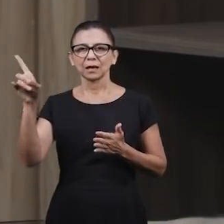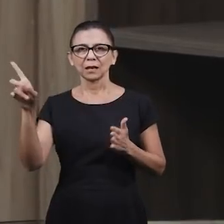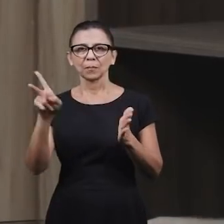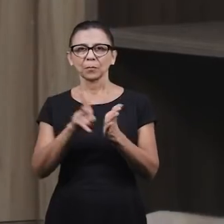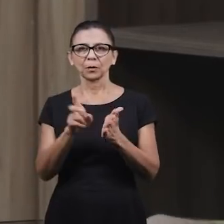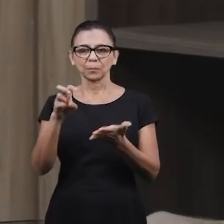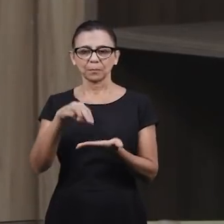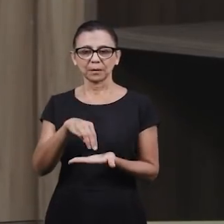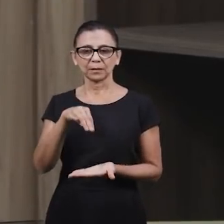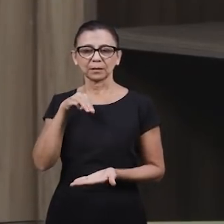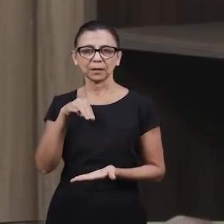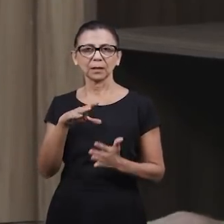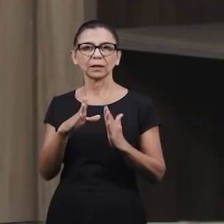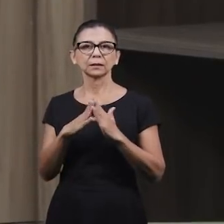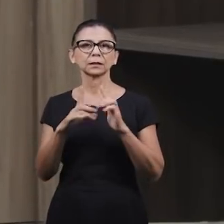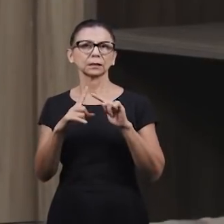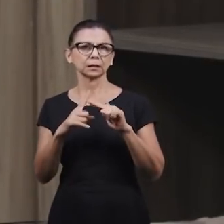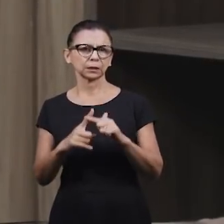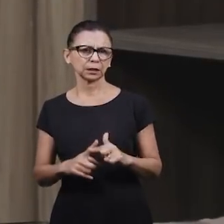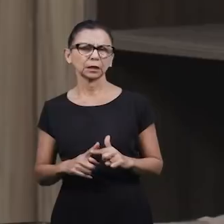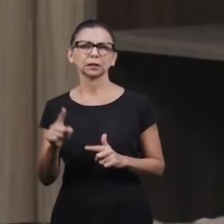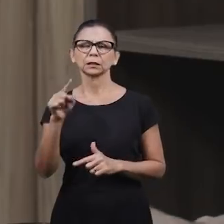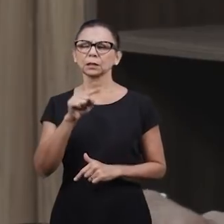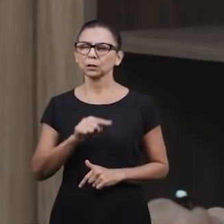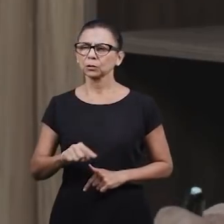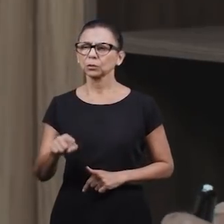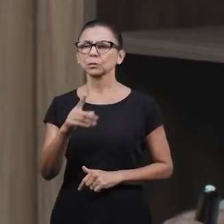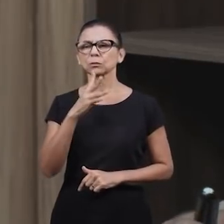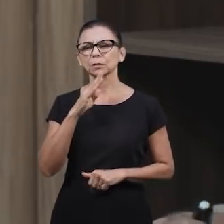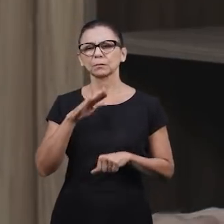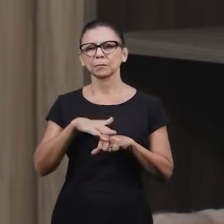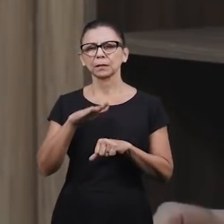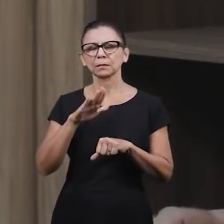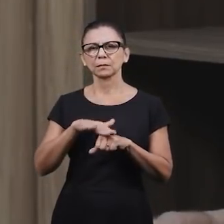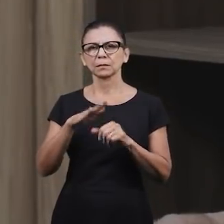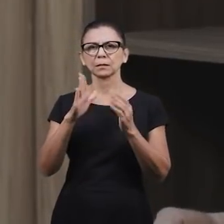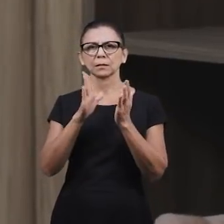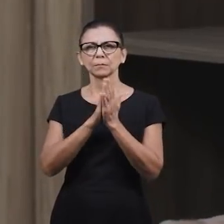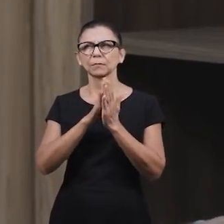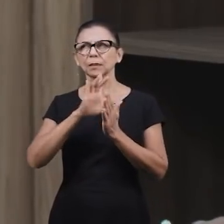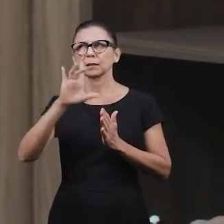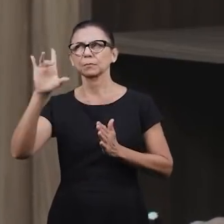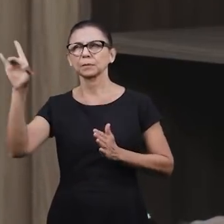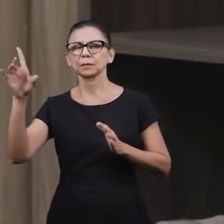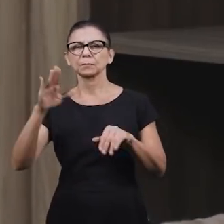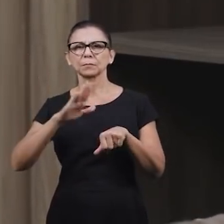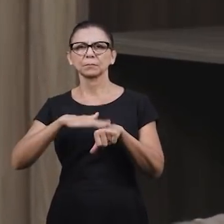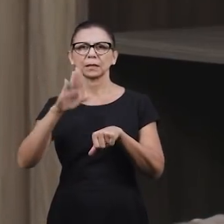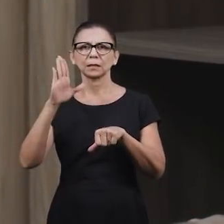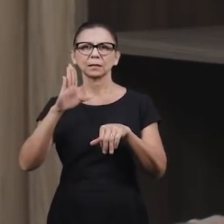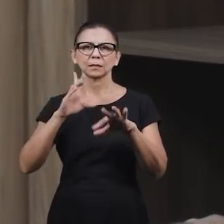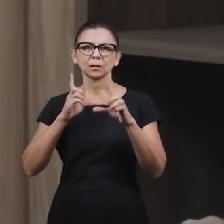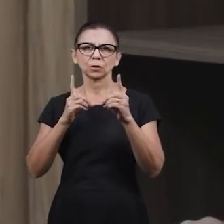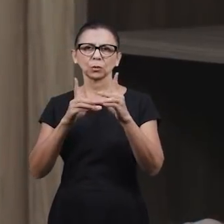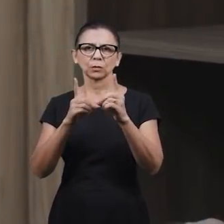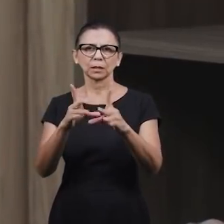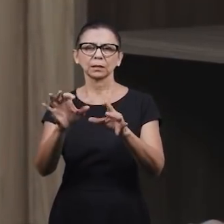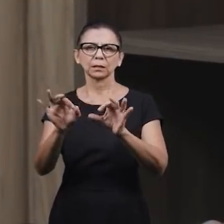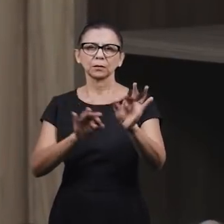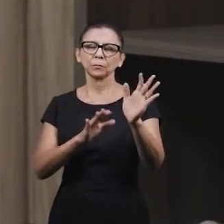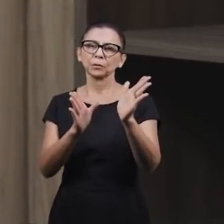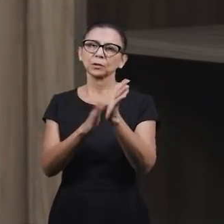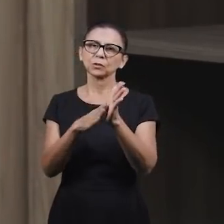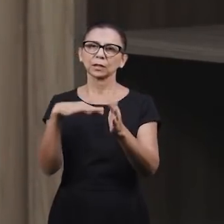pela Igreja Cristã Maranata e é feito para que todos nós possamos conhecer mais da palavra, mais da doutrina, mais do projeto,